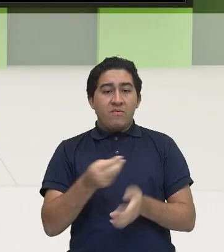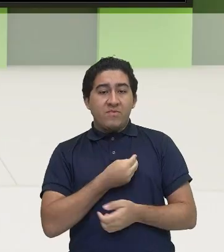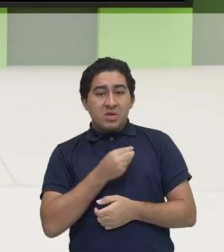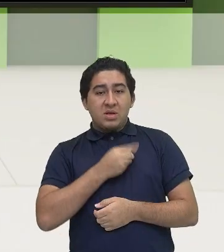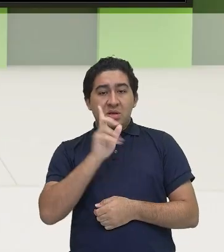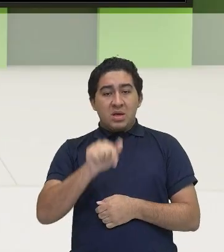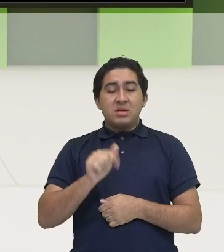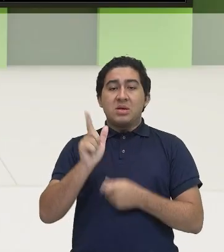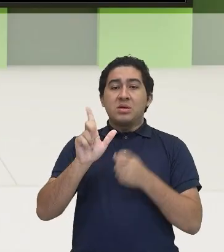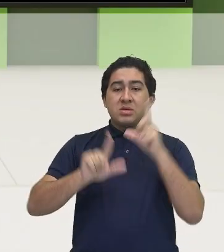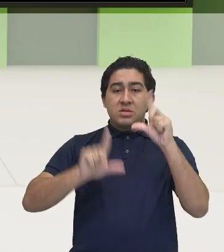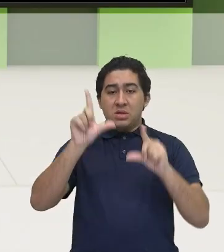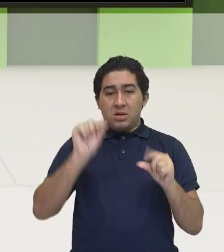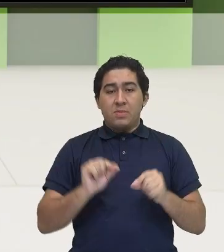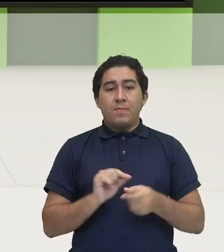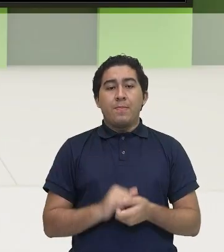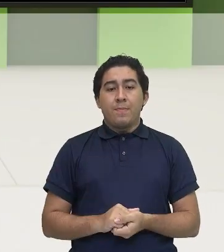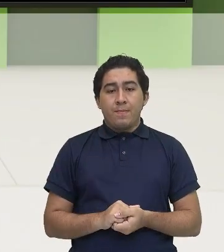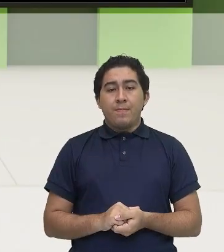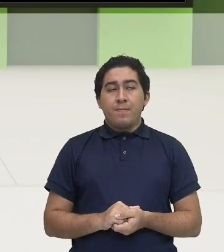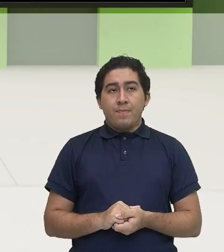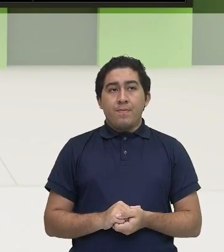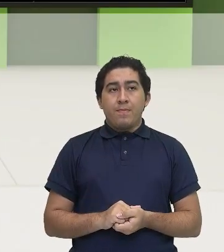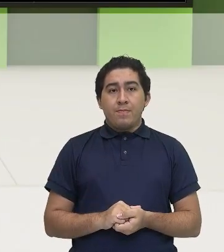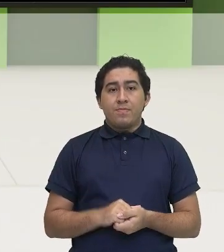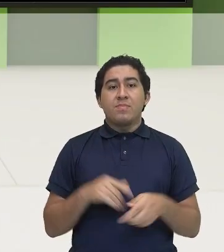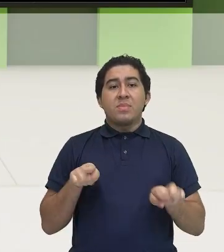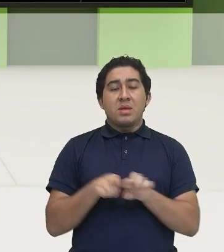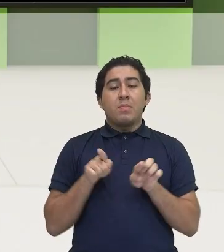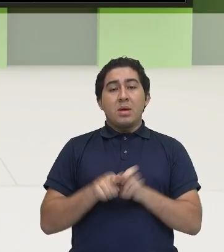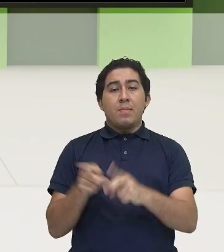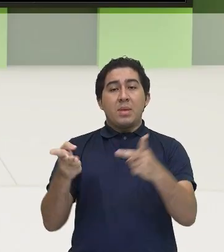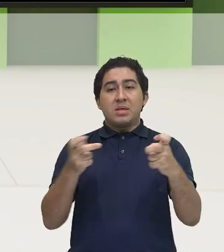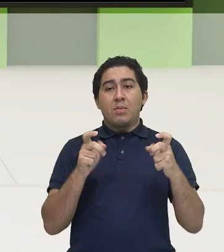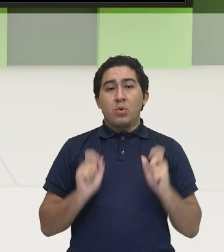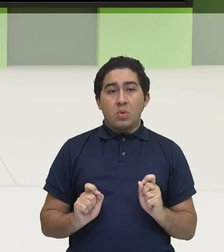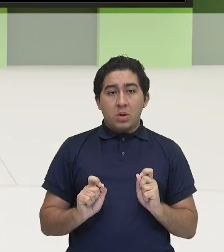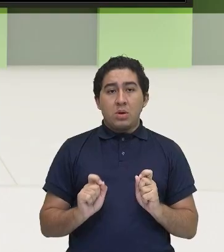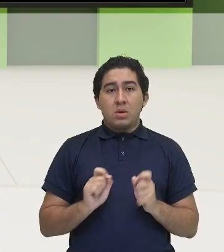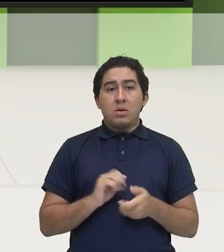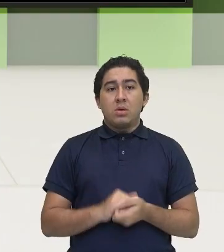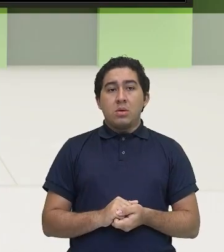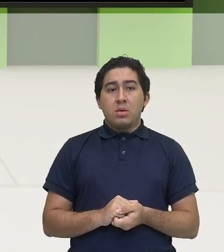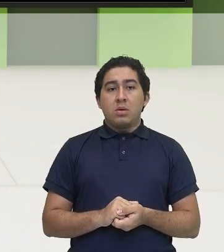das estrelas. E, com base nisso, você percebe aí,